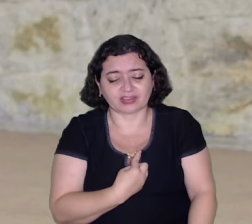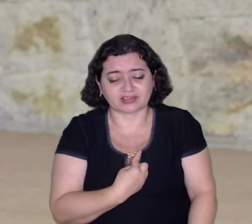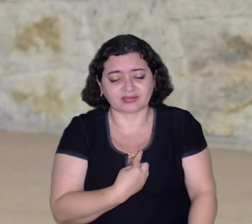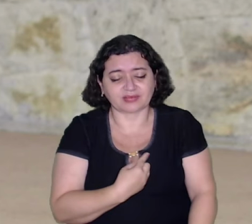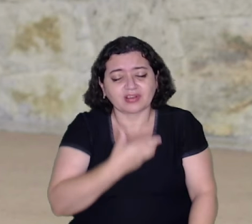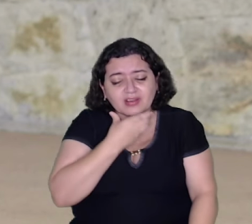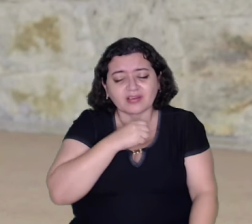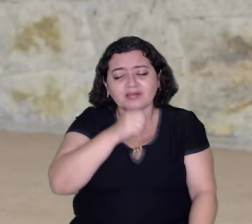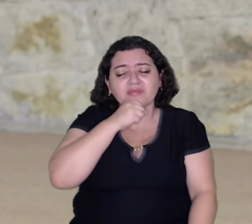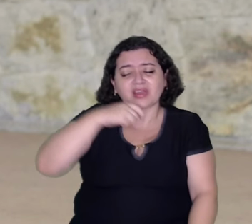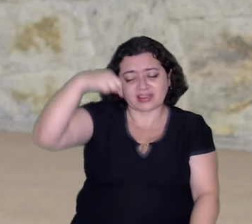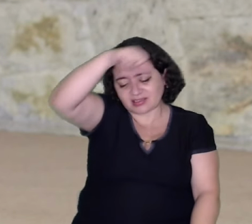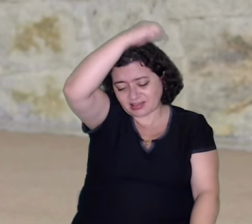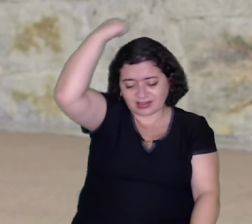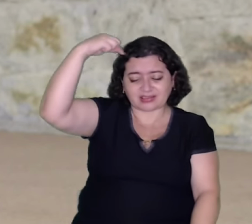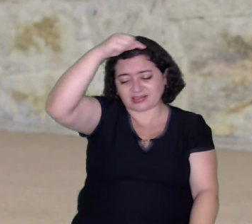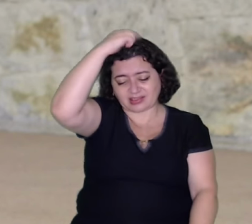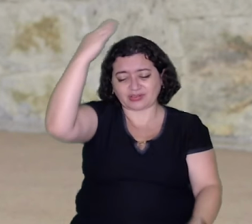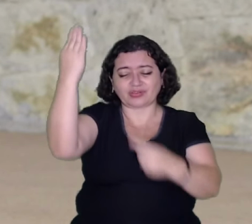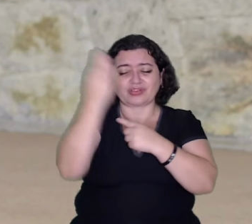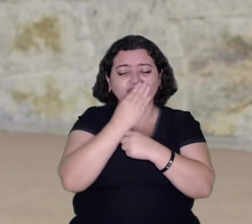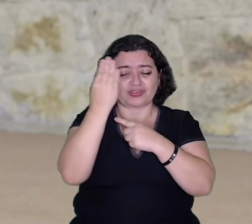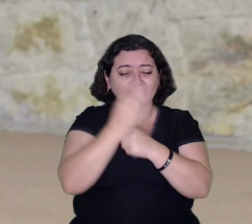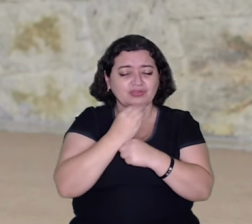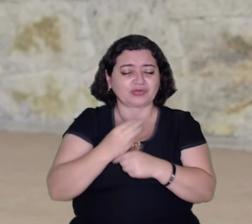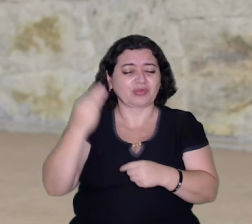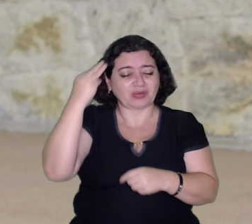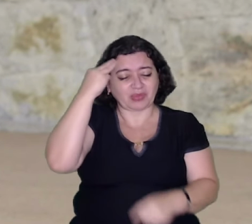Pai Santo, ajuda-nos, ó Pai, a termos uma memória